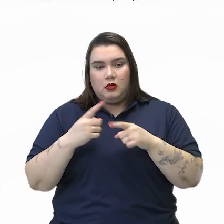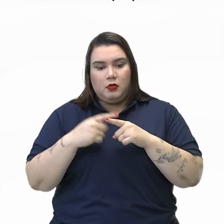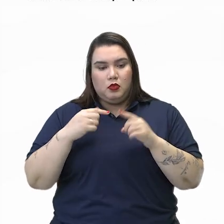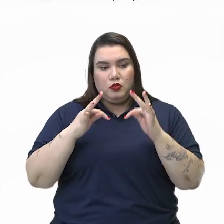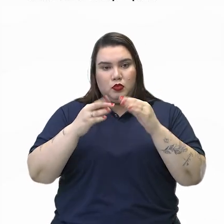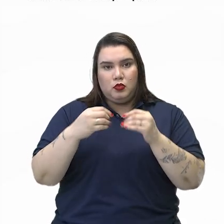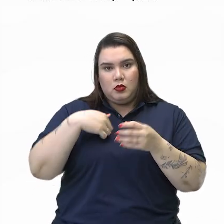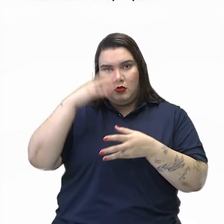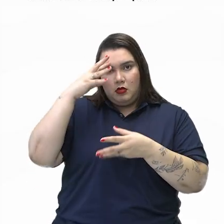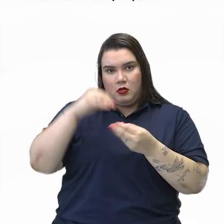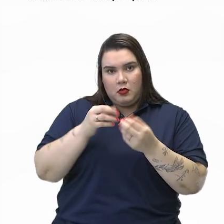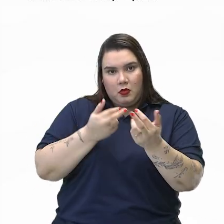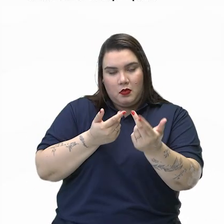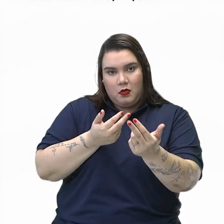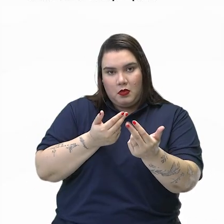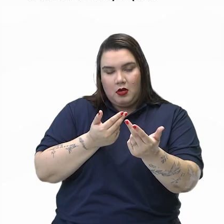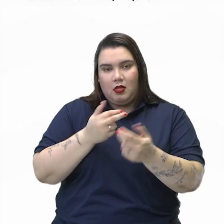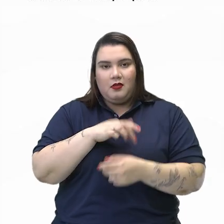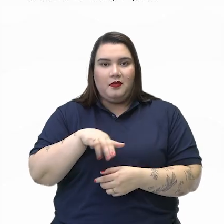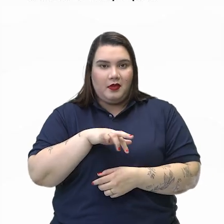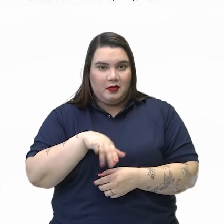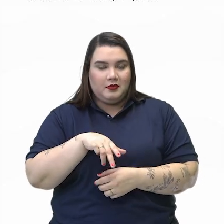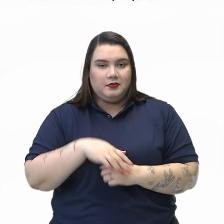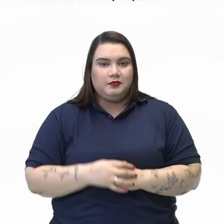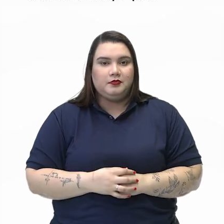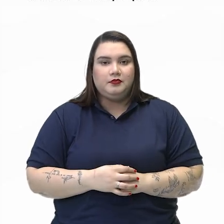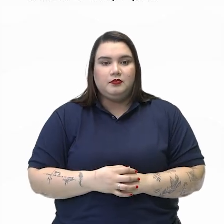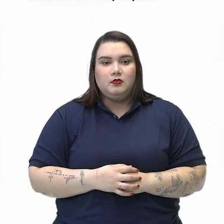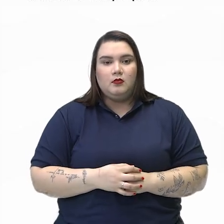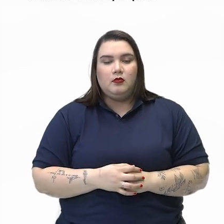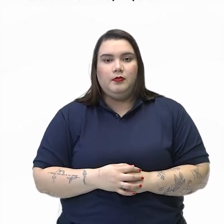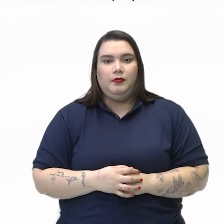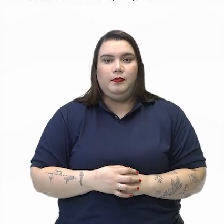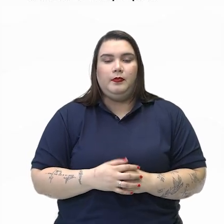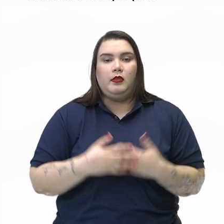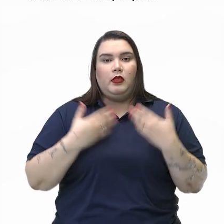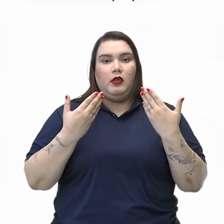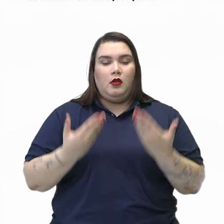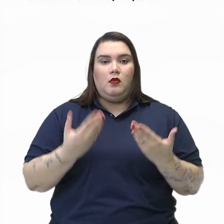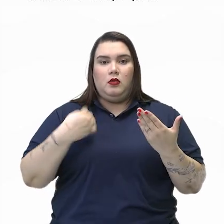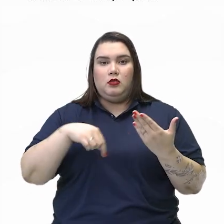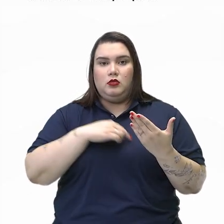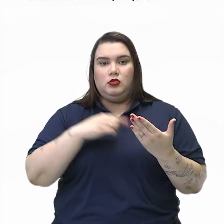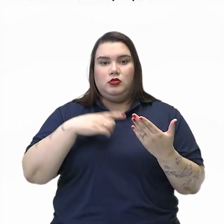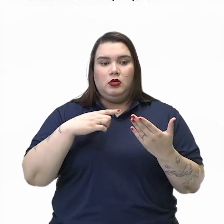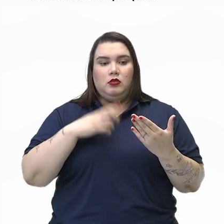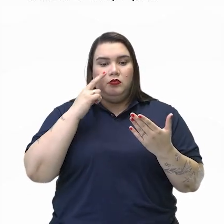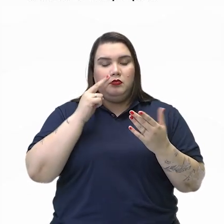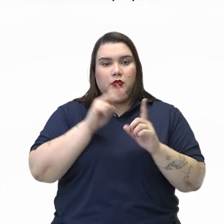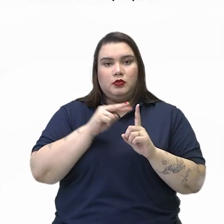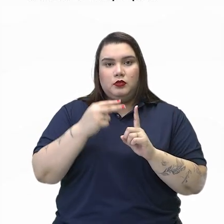eu compreendo, você compreende e vice-versa. Então, quando nós olhamos para esse